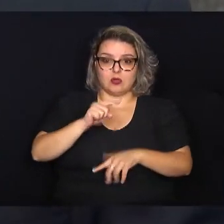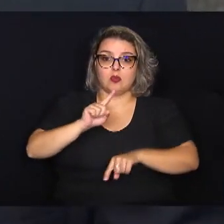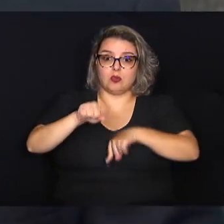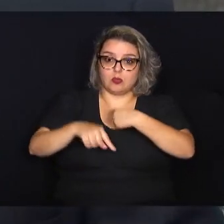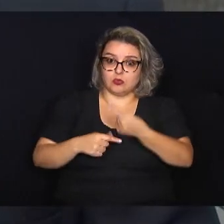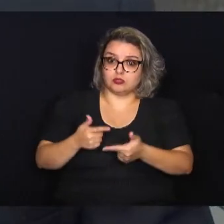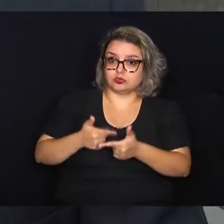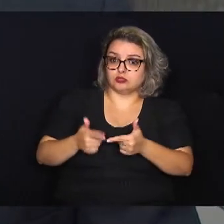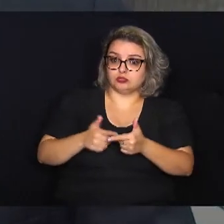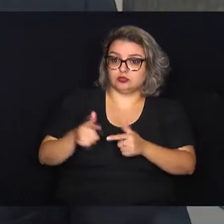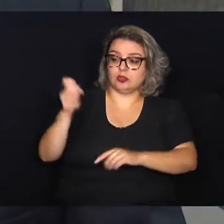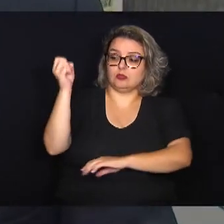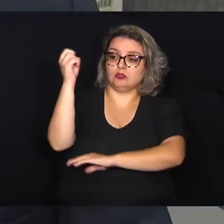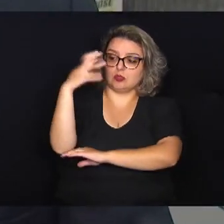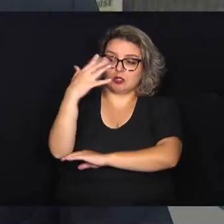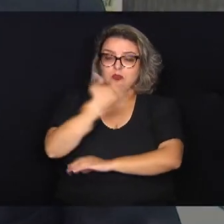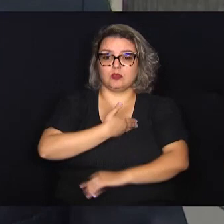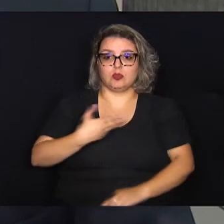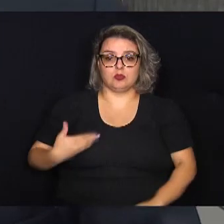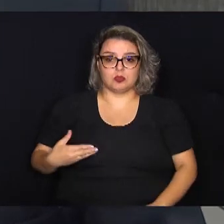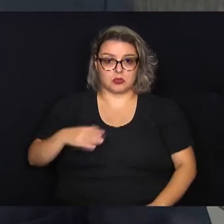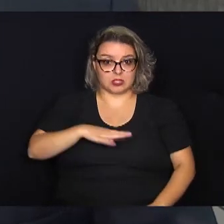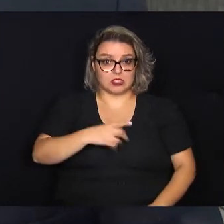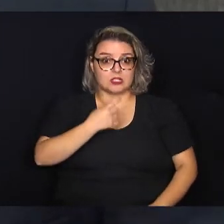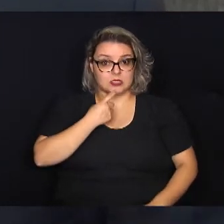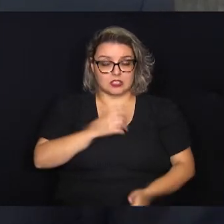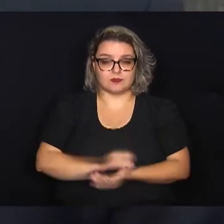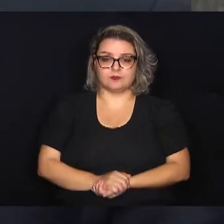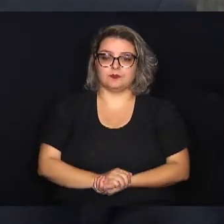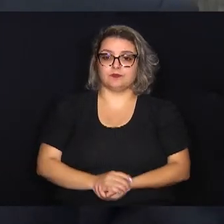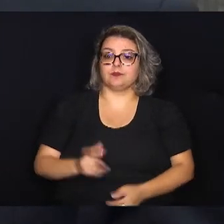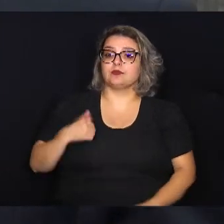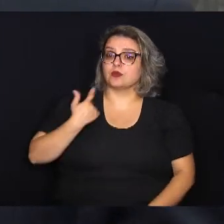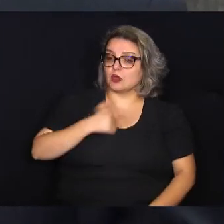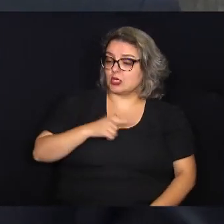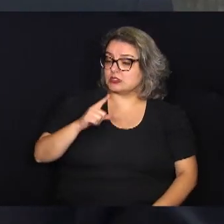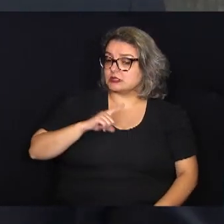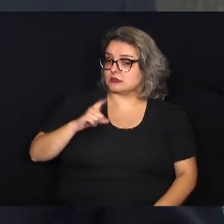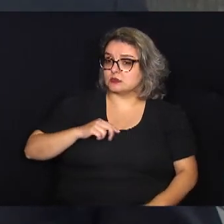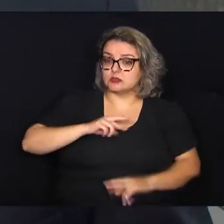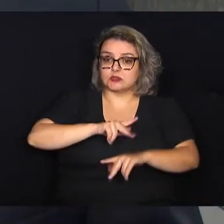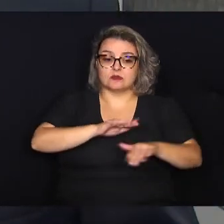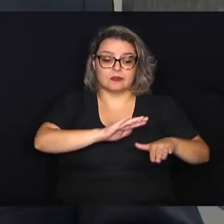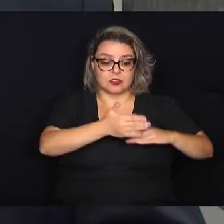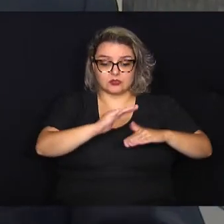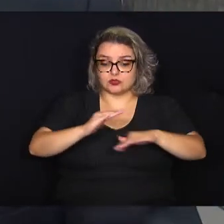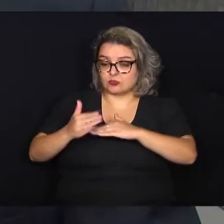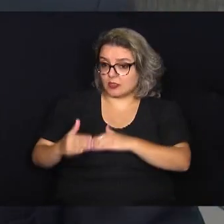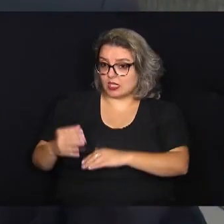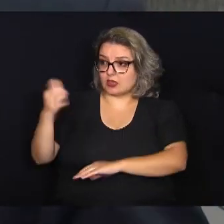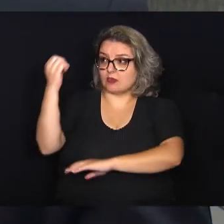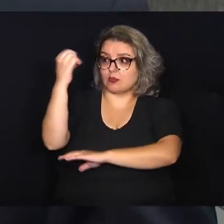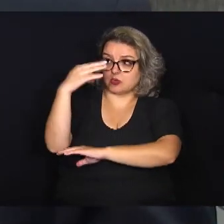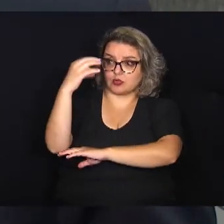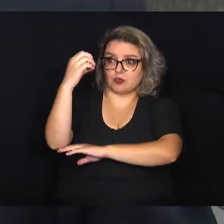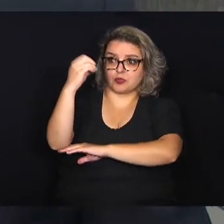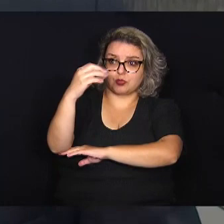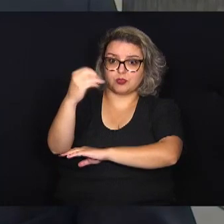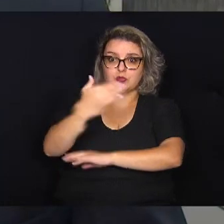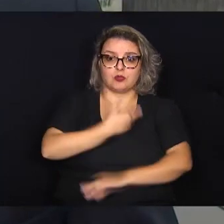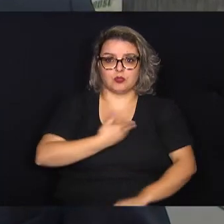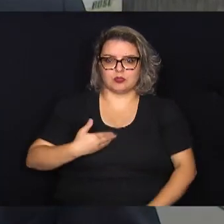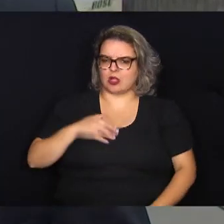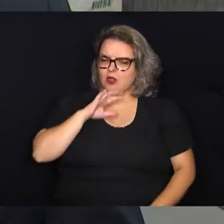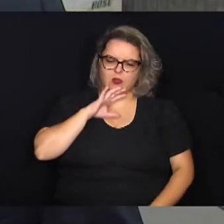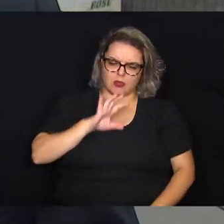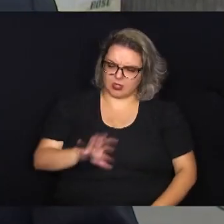da iluminação pública da cidade. Nós temos presenciado em vários bairros, a iluminação pública está péssima, então